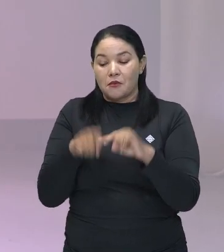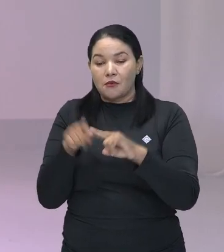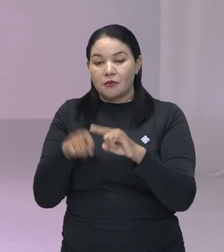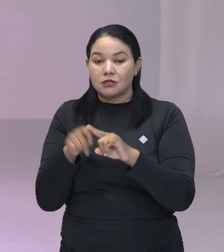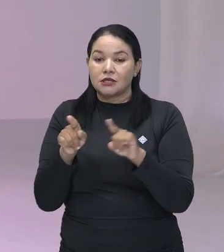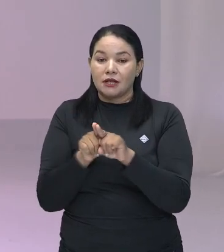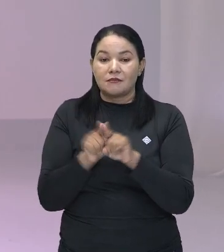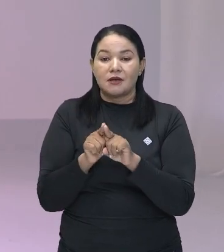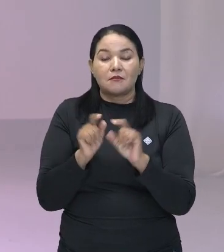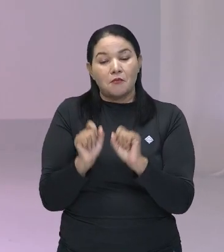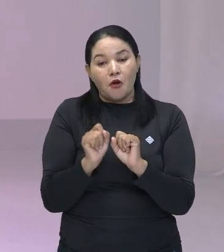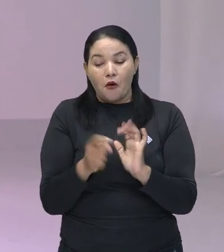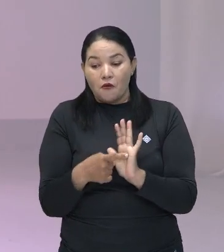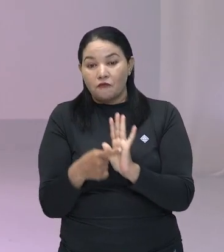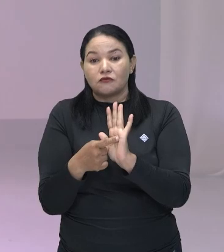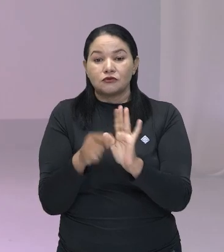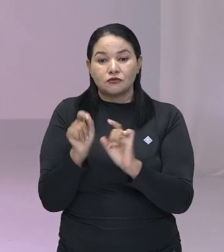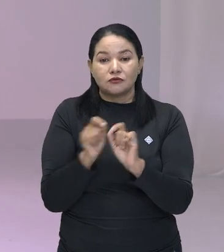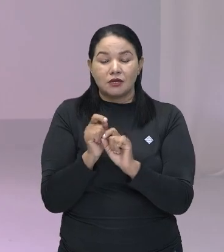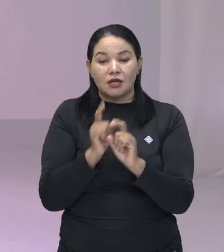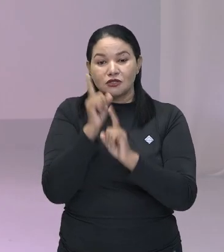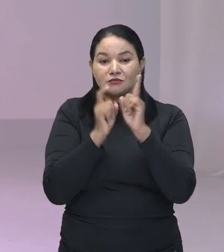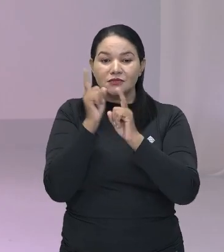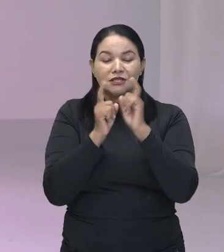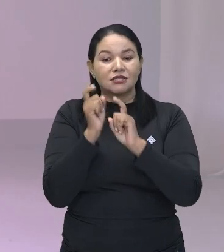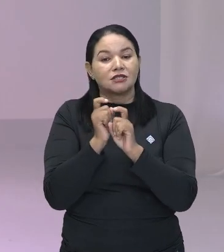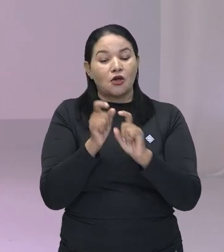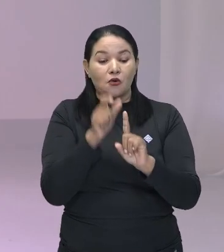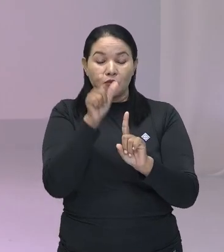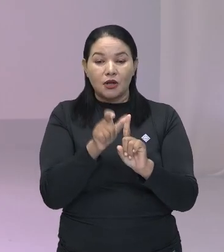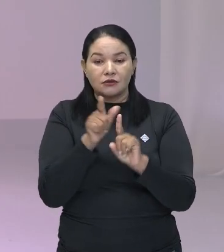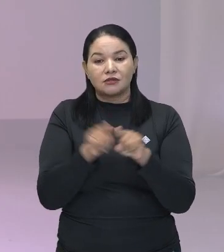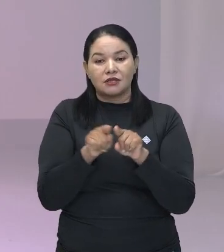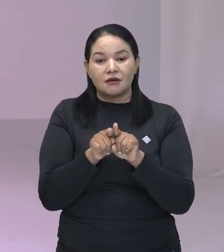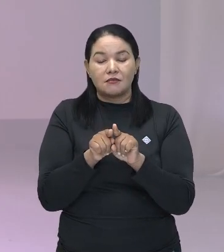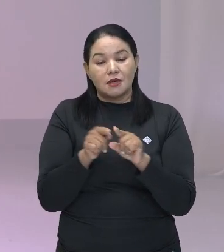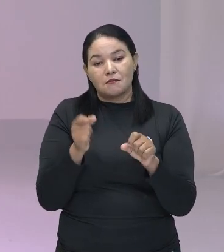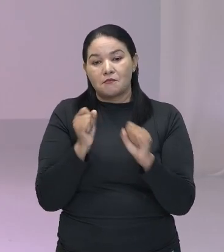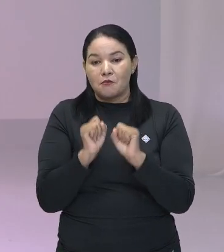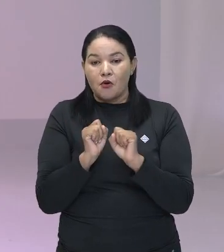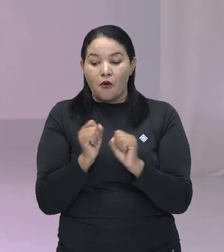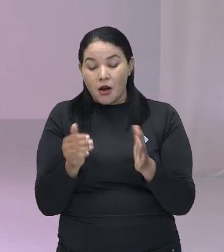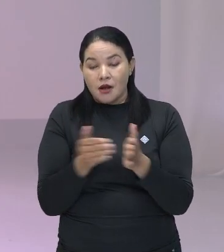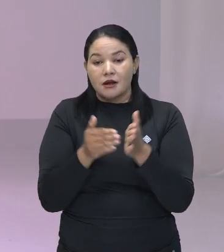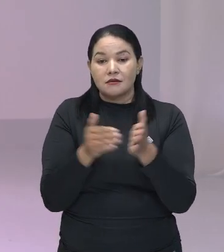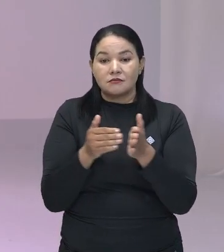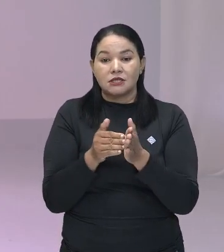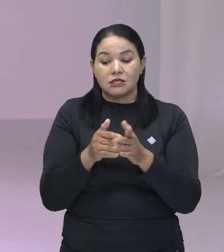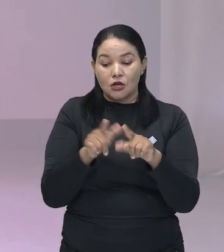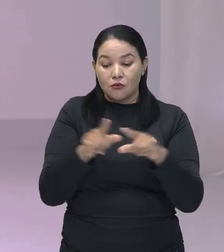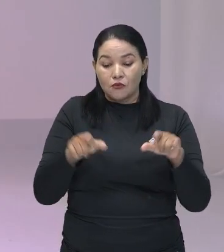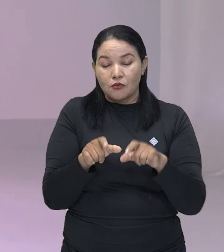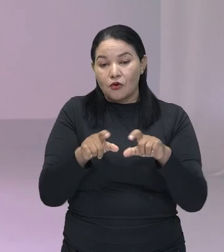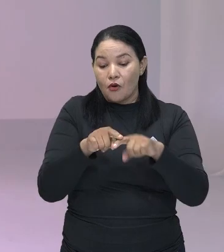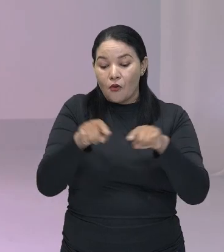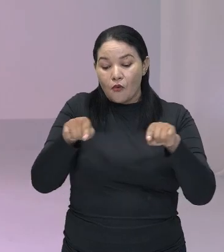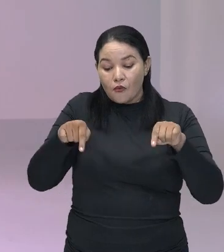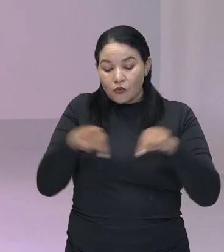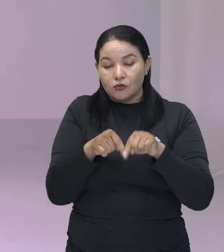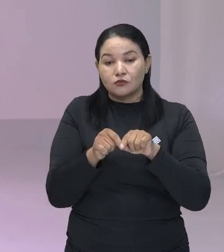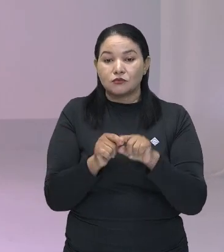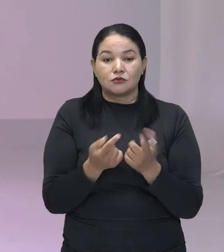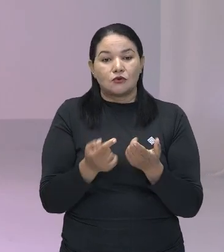pode enfatizar as expressões do ator e ela pode limitar o espaço da representação a um círculo de luz e muitos